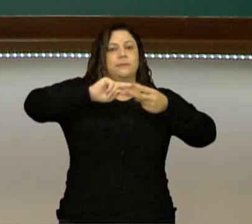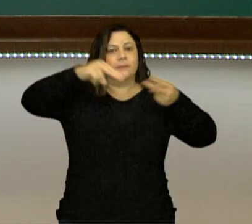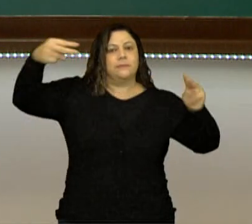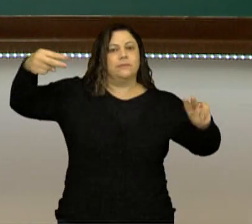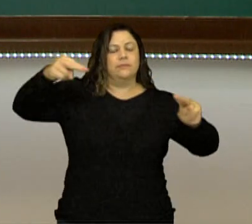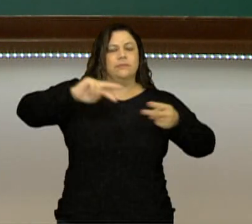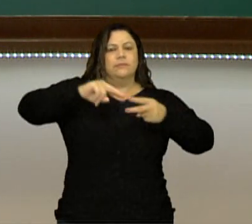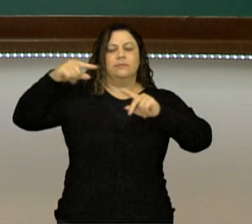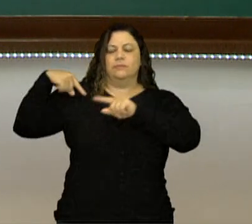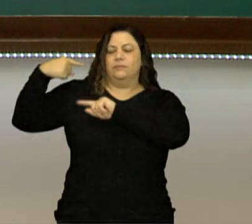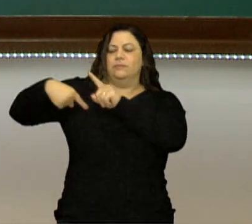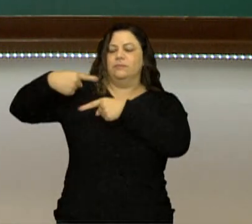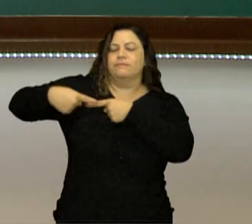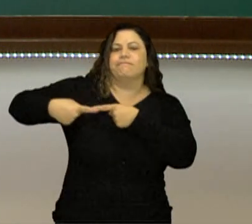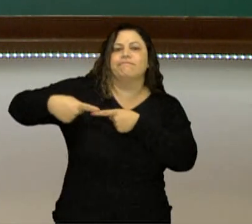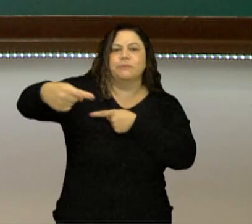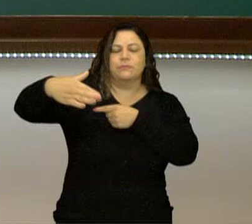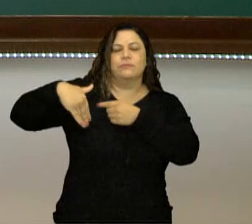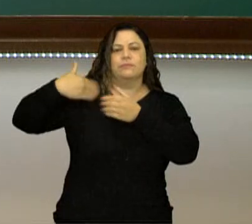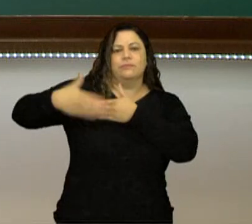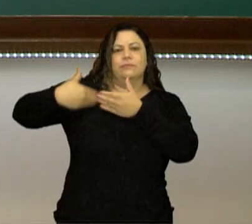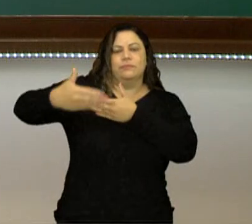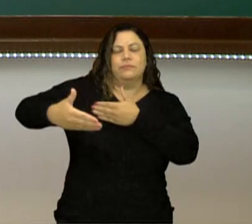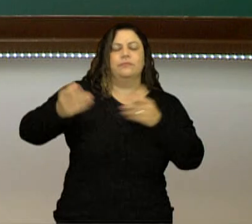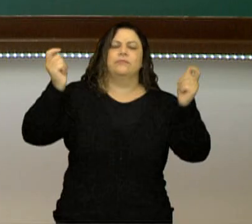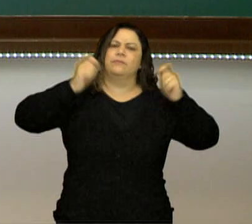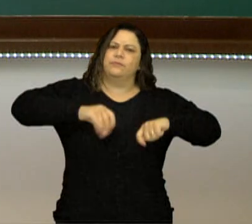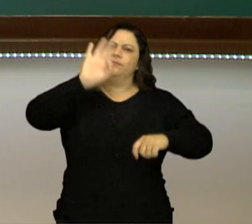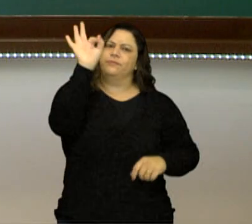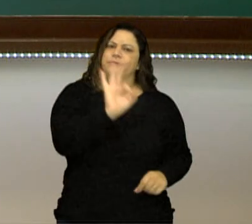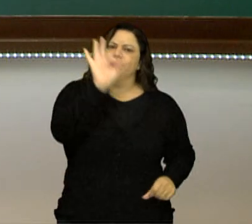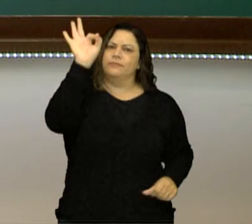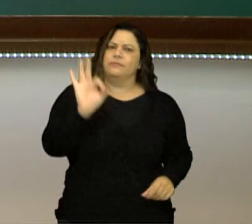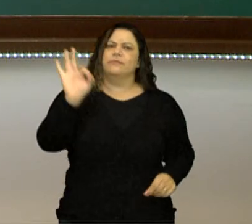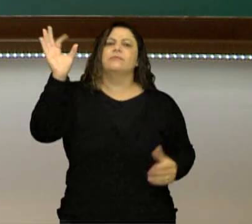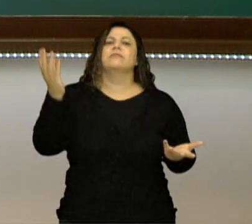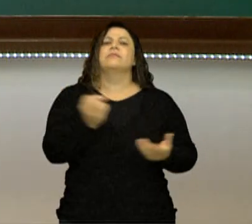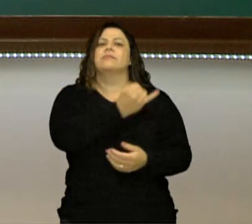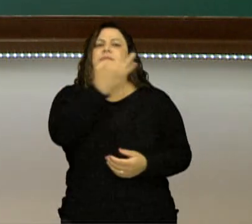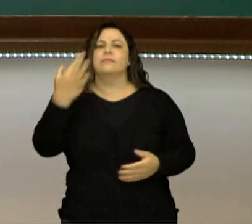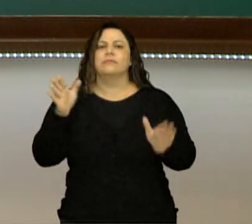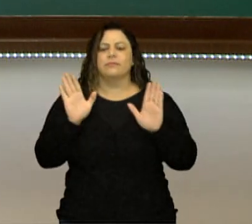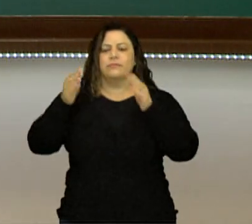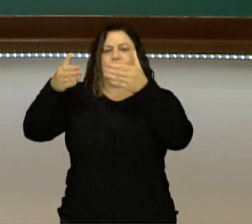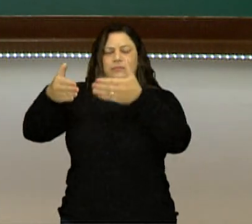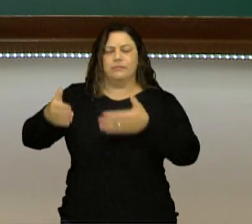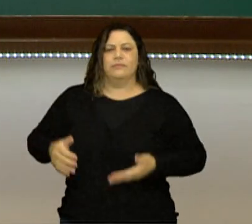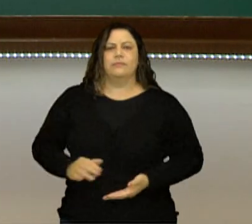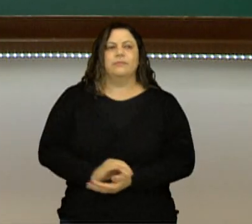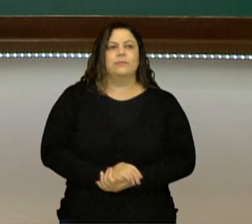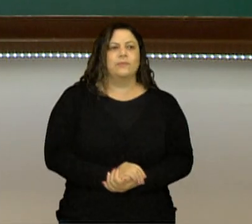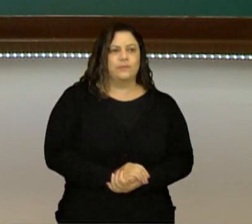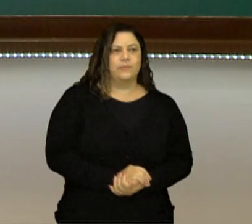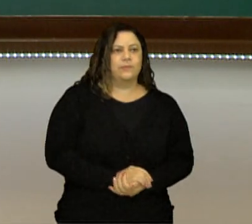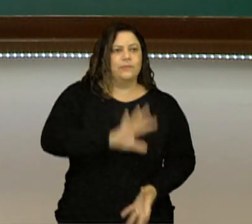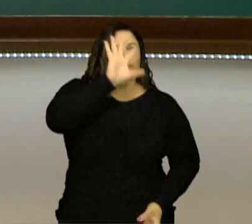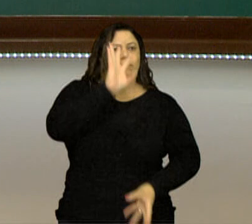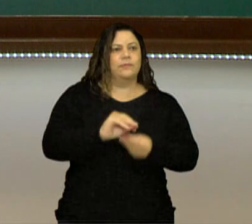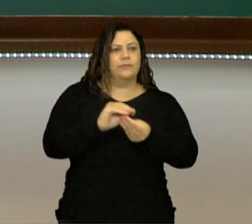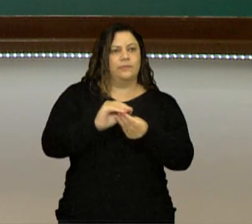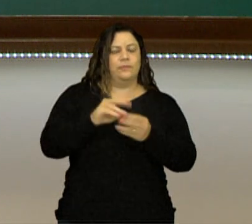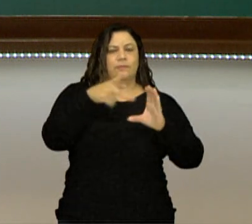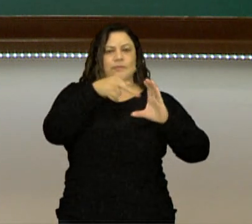em hereditariedade, a gente fala muito dessa questão de probabilidade de ocorrência de determinado fator, certo? Síntese